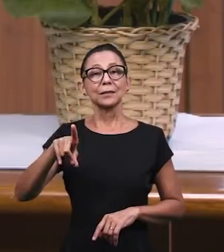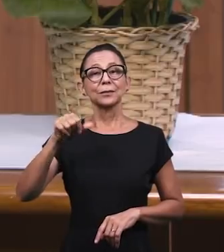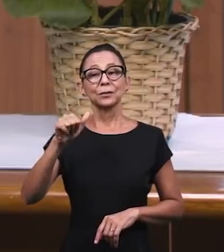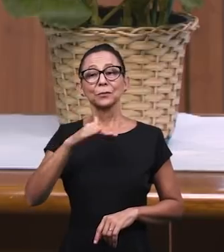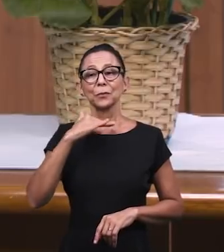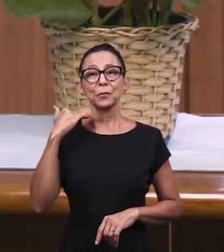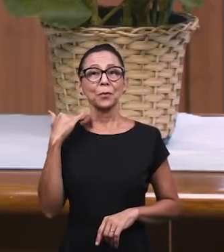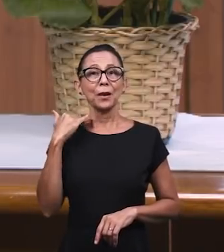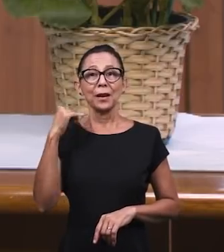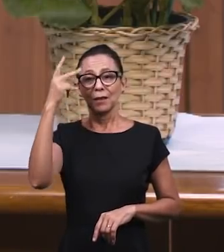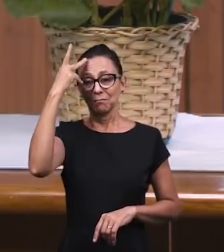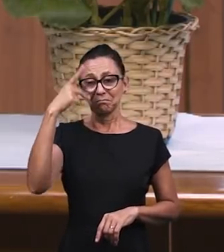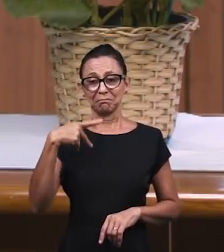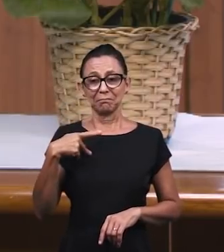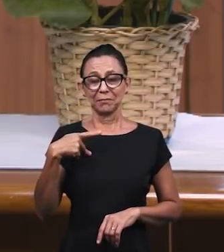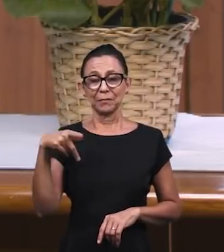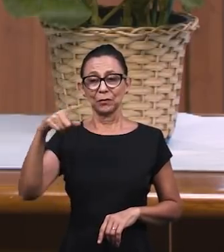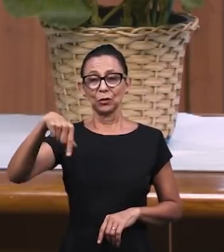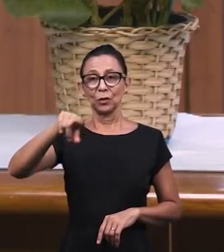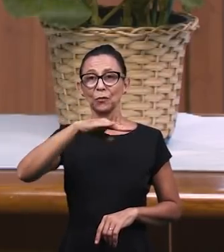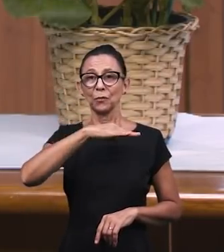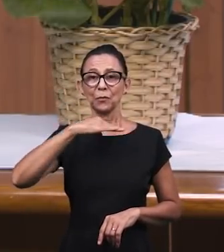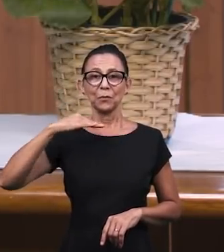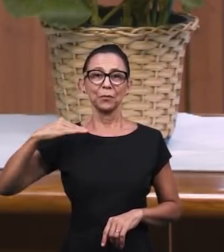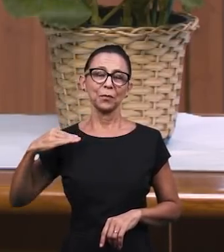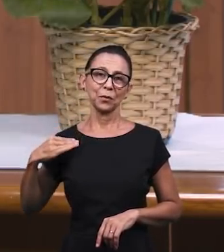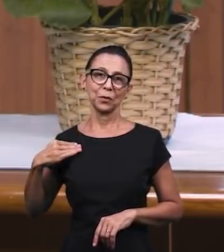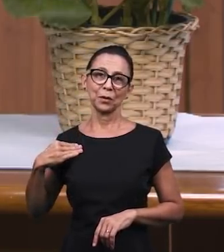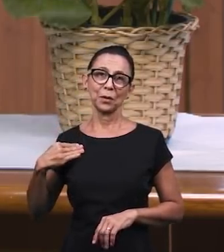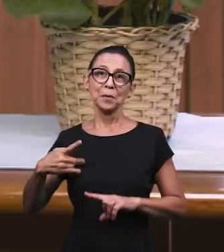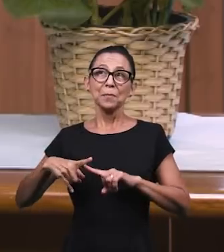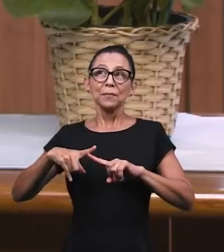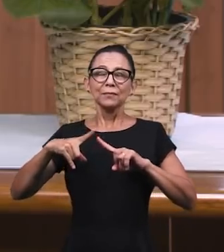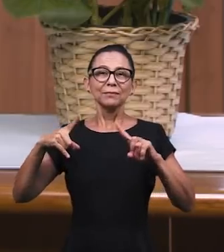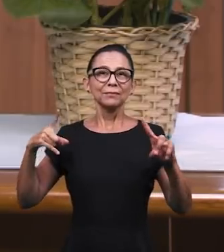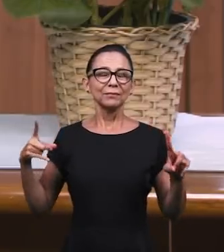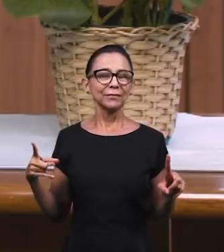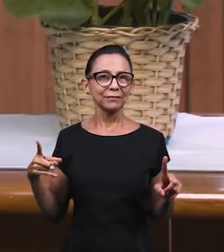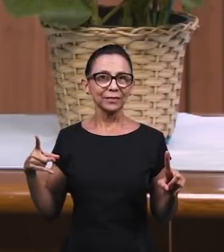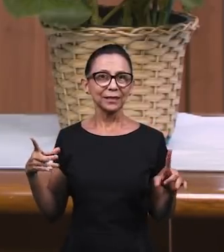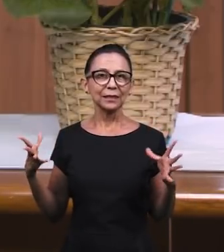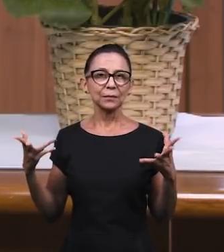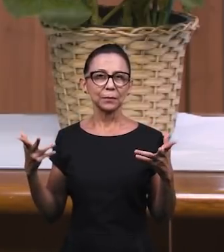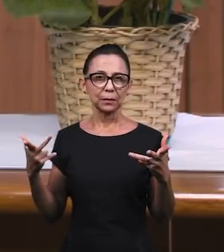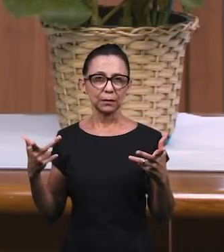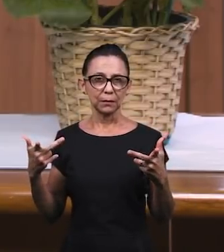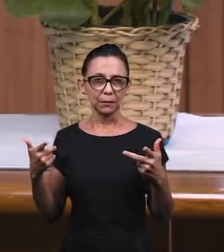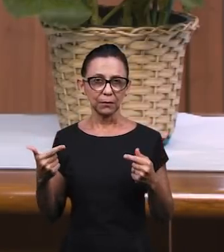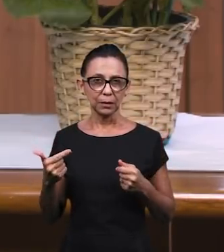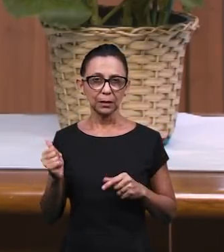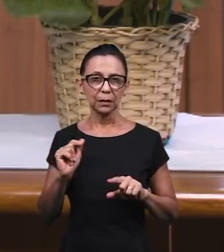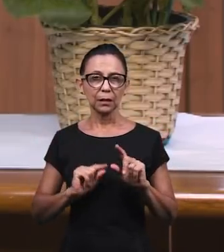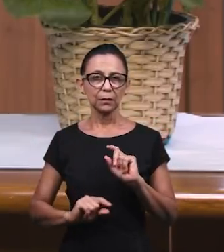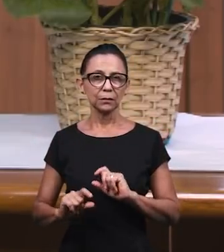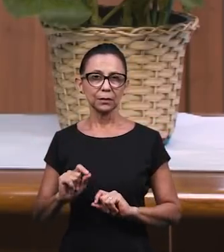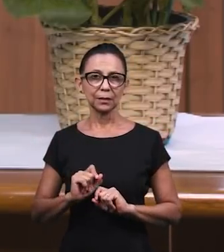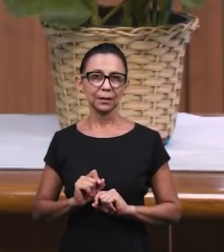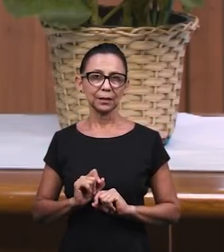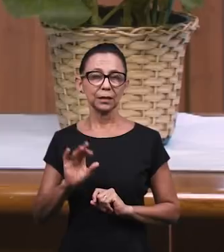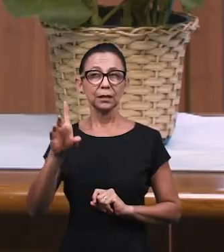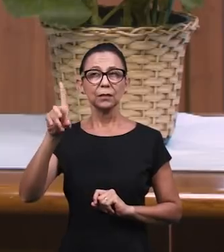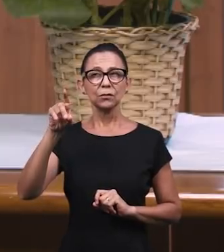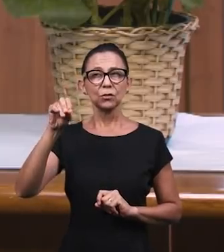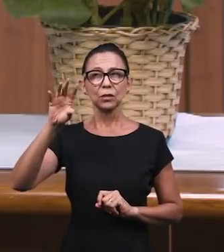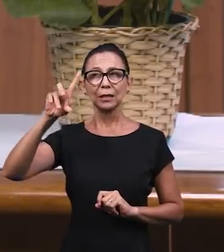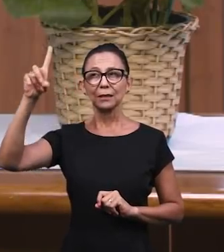passar. É a sentença que o homem escolheu. Mas a grande maravilha e o grande amor de Deus, que um dia